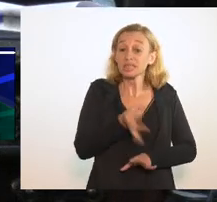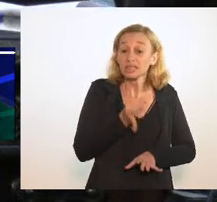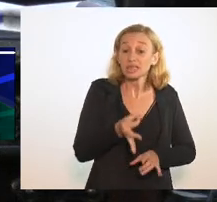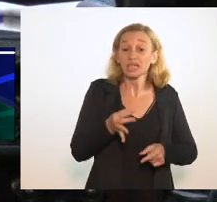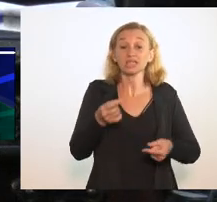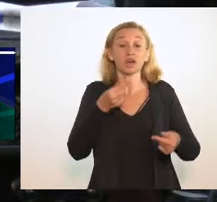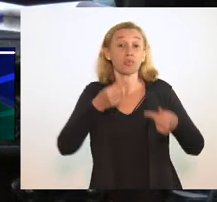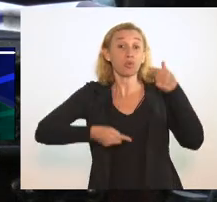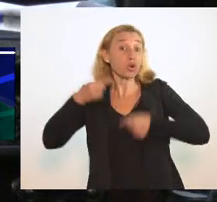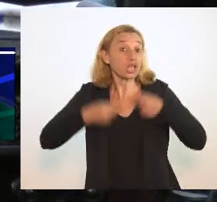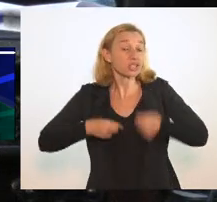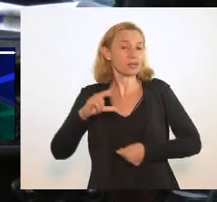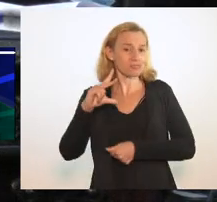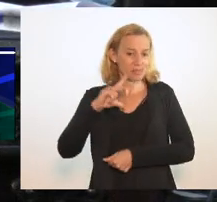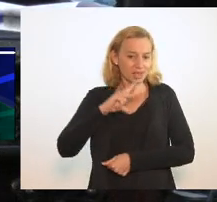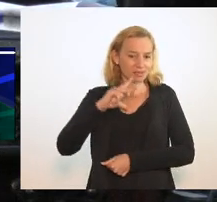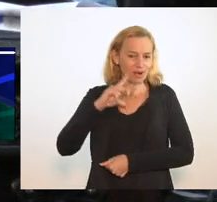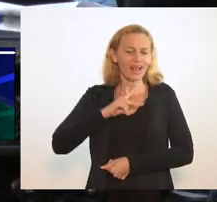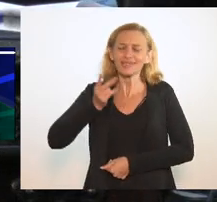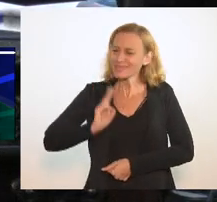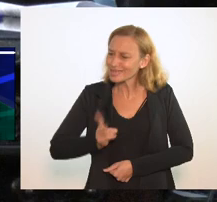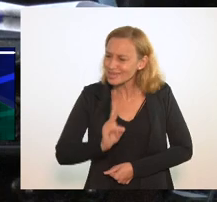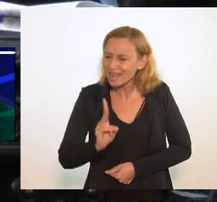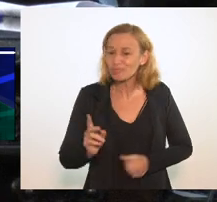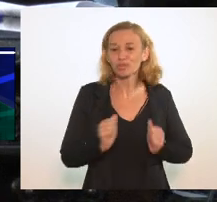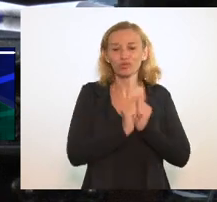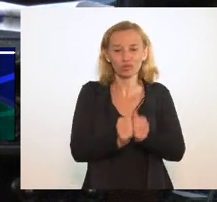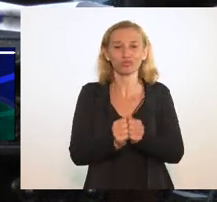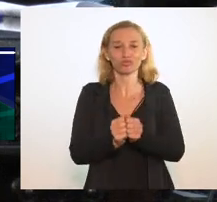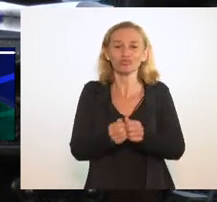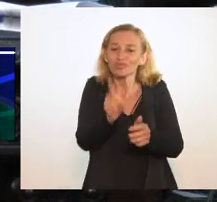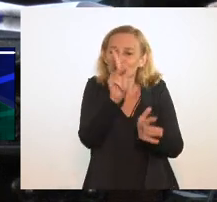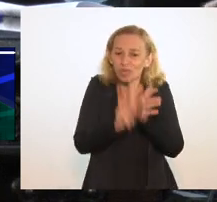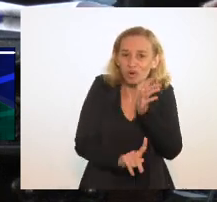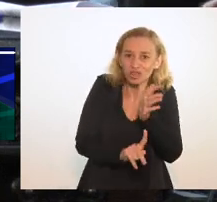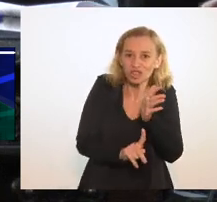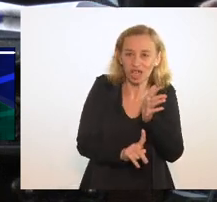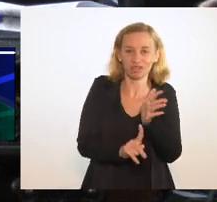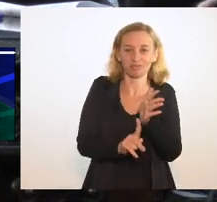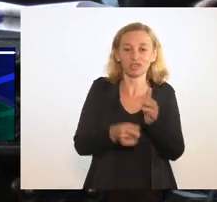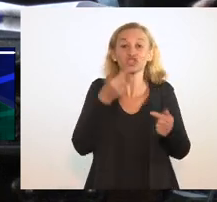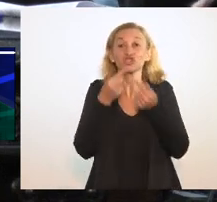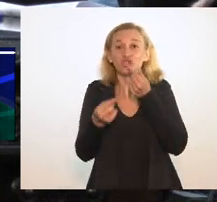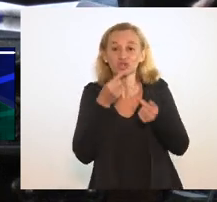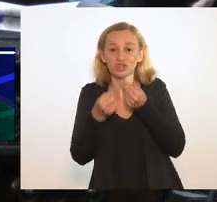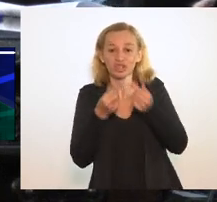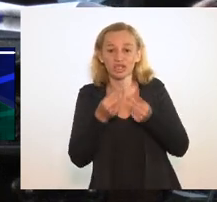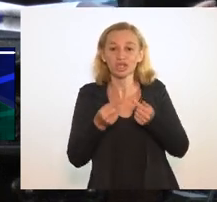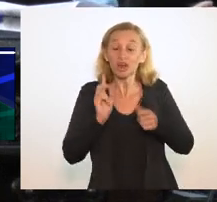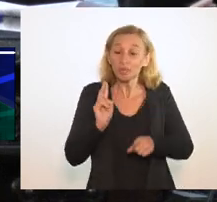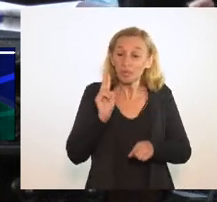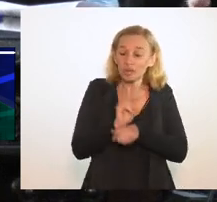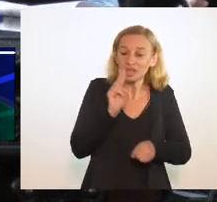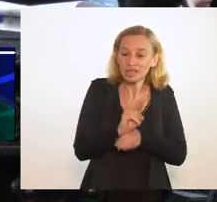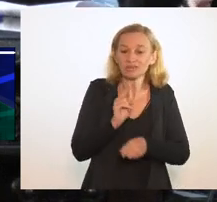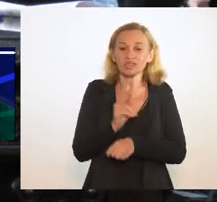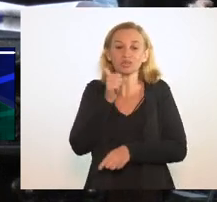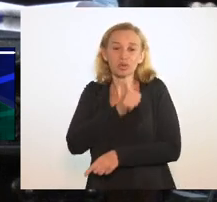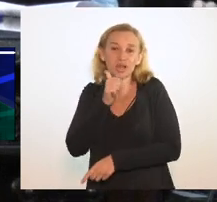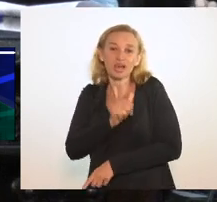políticas pessoais, sempre estiveram unidas nos projetos e debates em defesa das mulheres